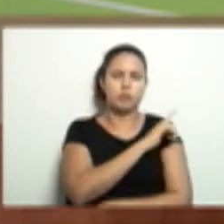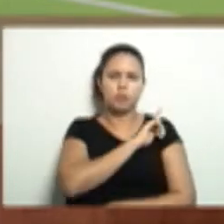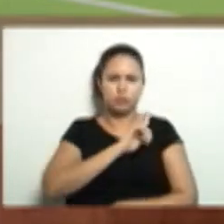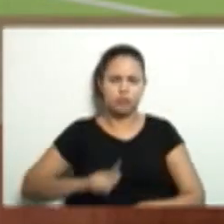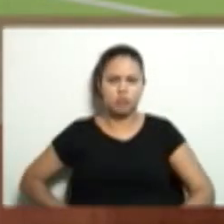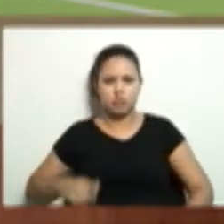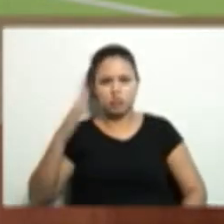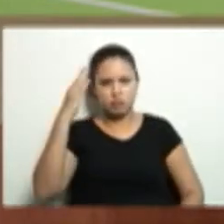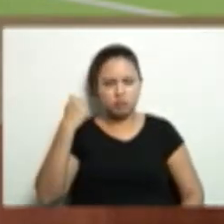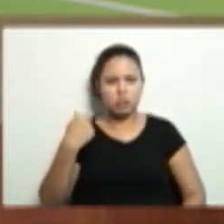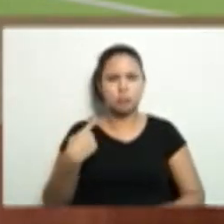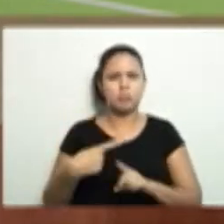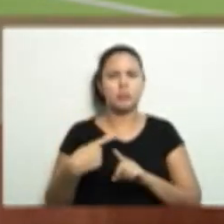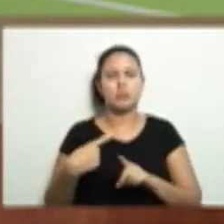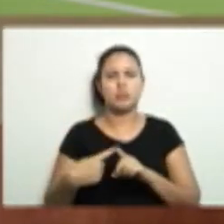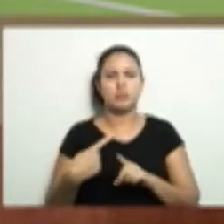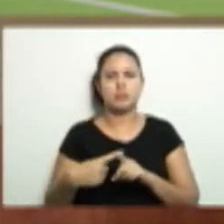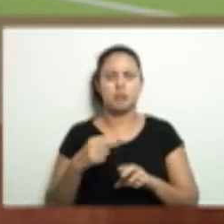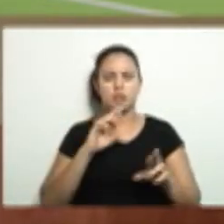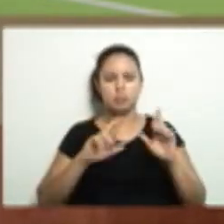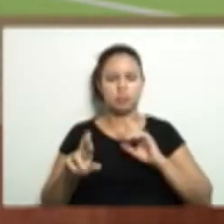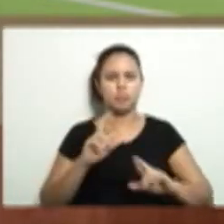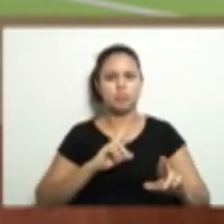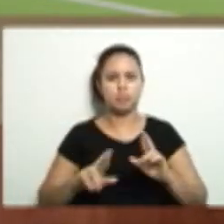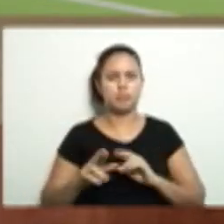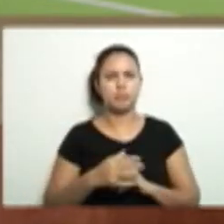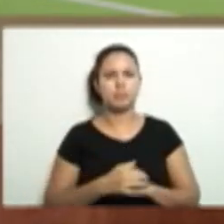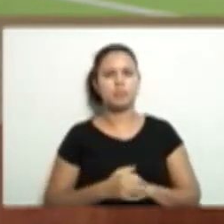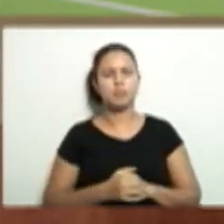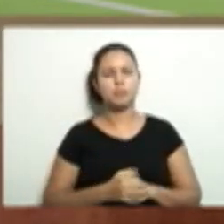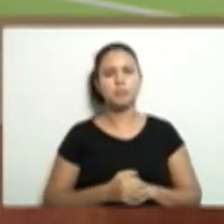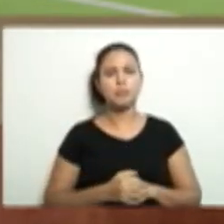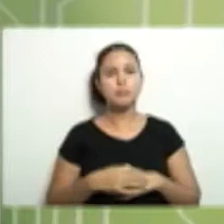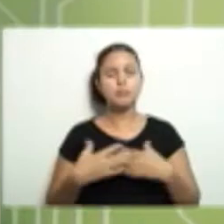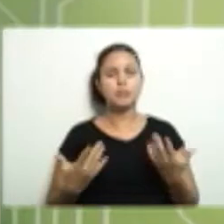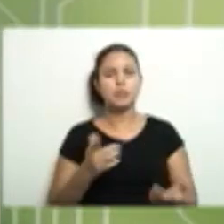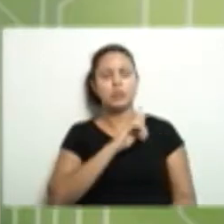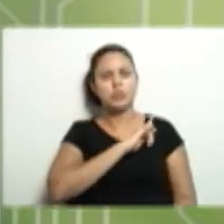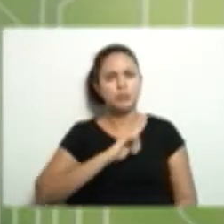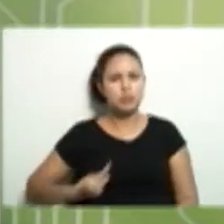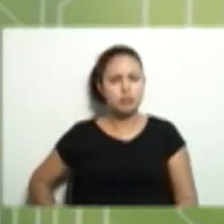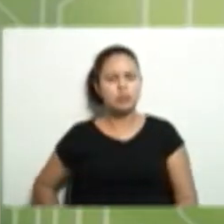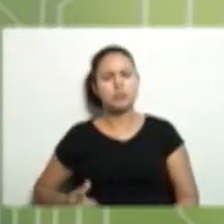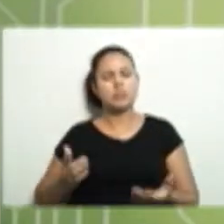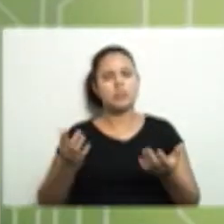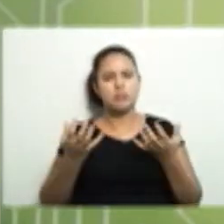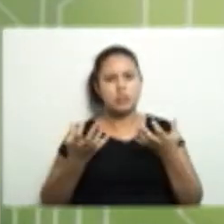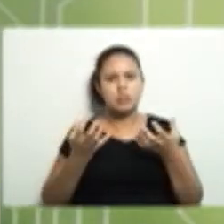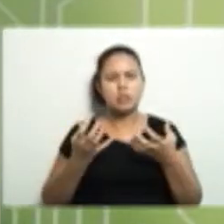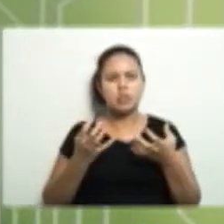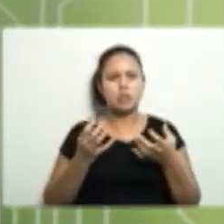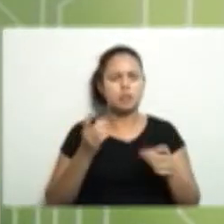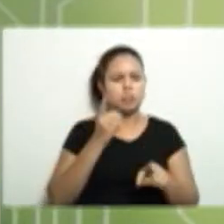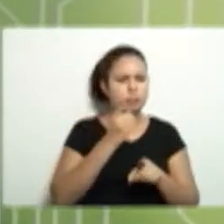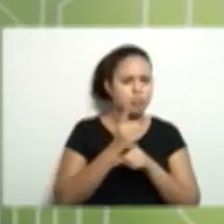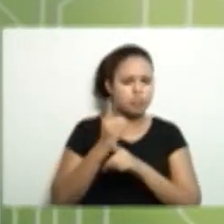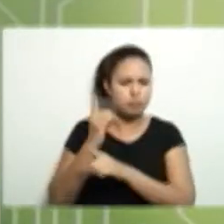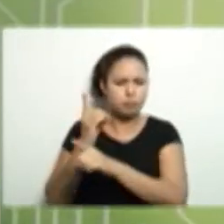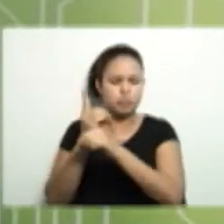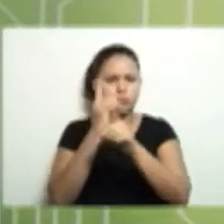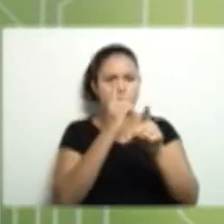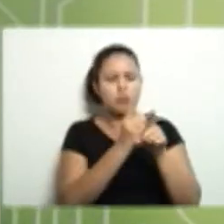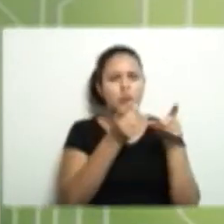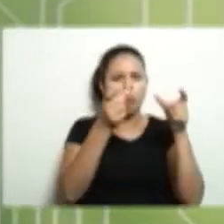essa determinada política pública. Vamos continuar. Isso mesmo, o governo quer mapear, então, onde adotar